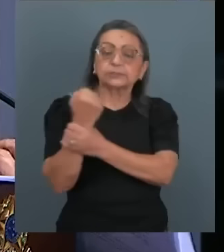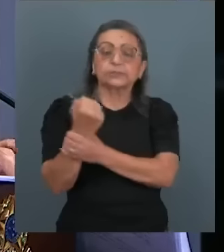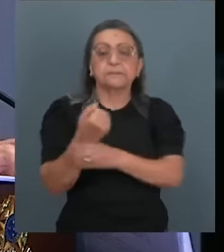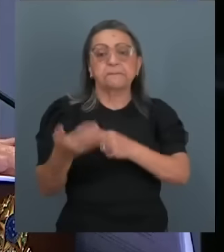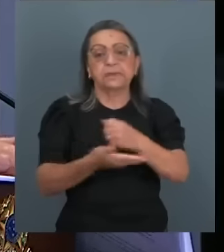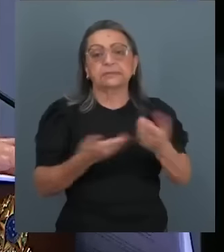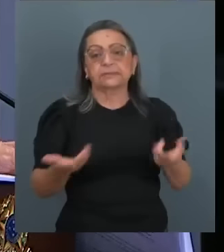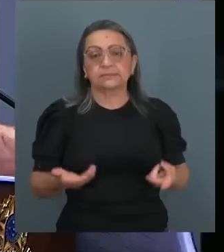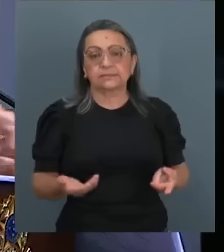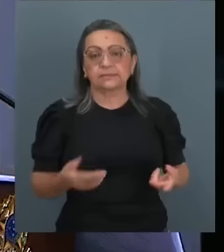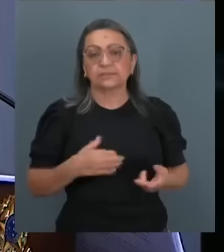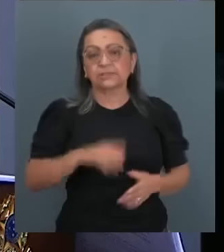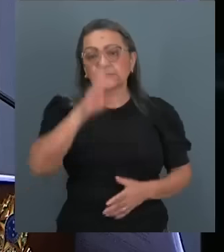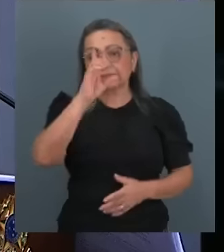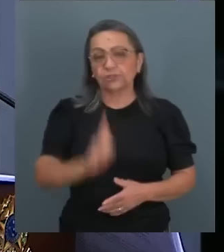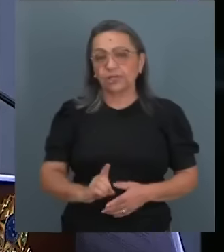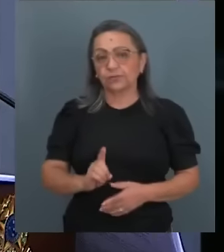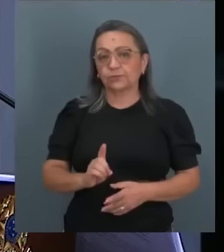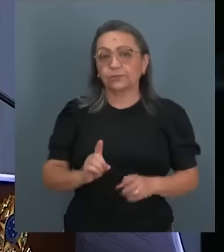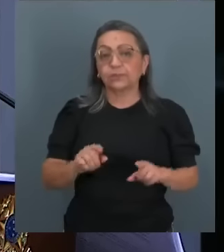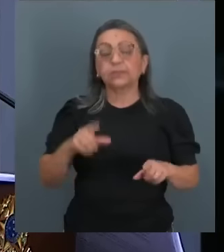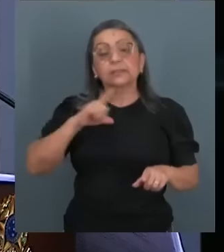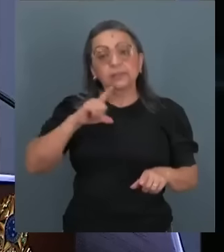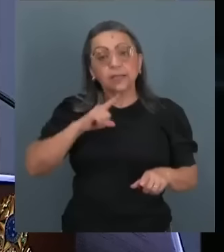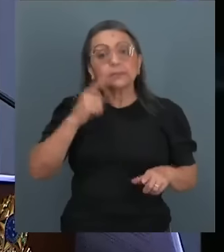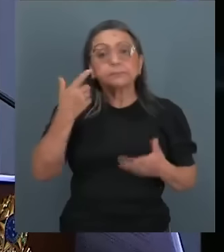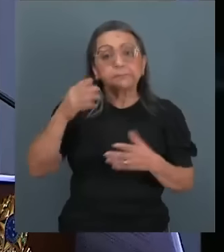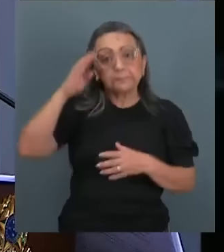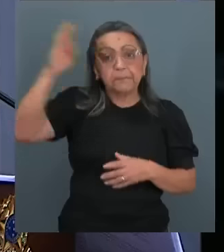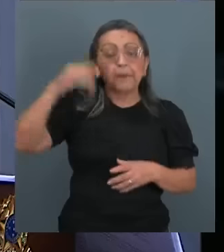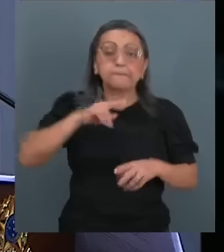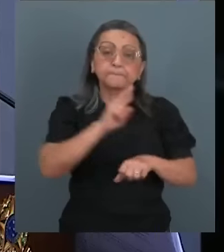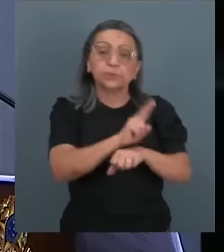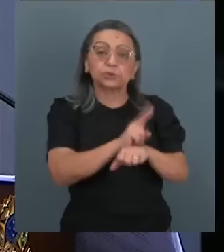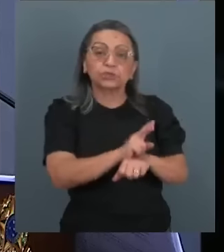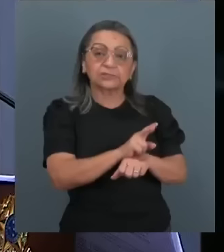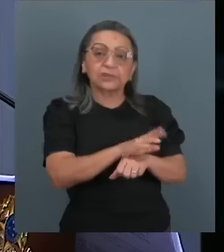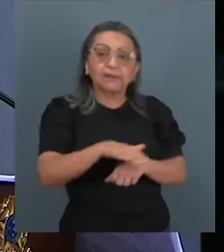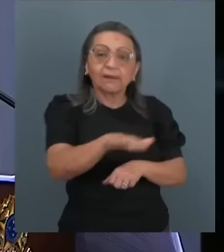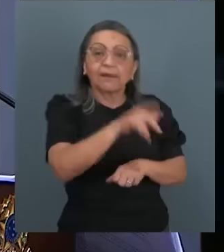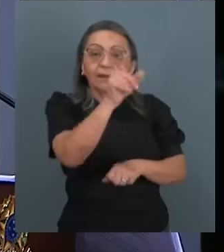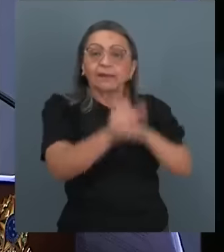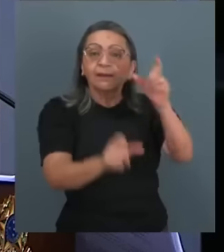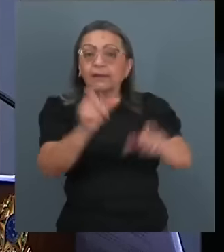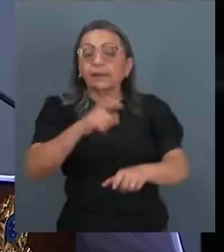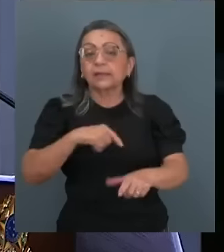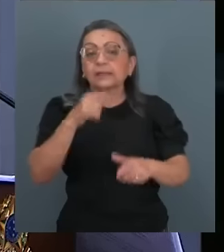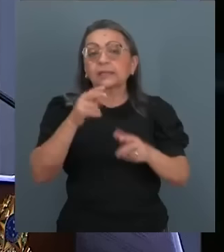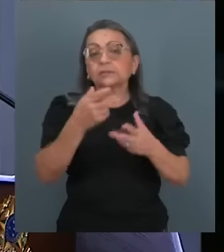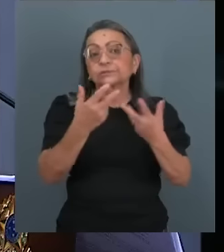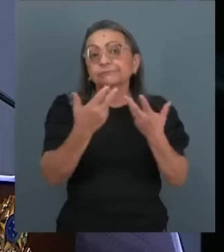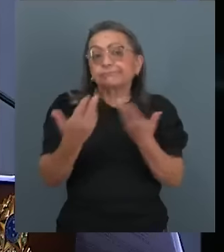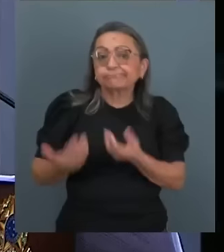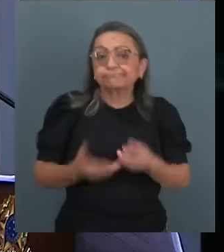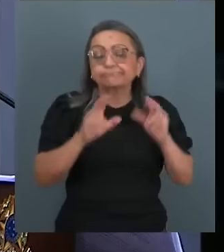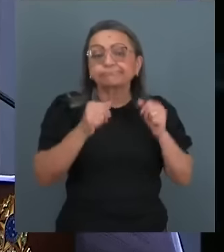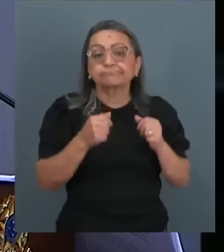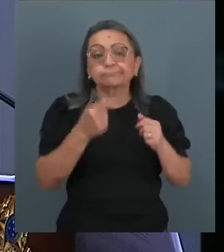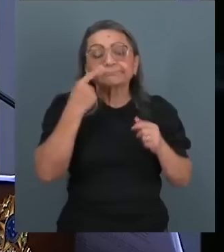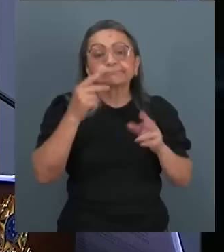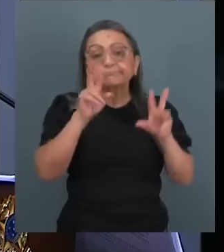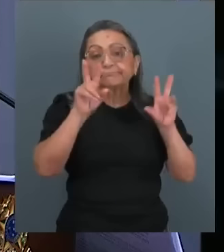fundamentais. Direitos fundamentais existem, sobretudo, para proteger quem está sob o peso máximo do